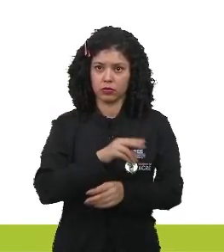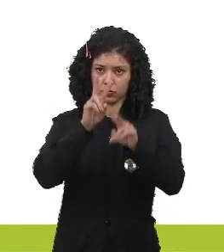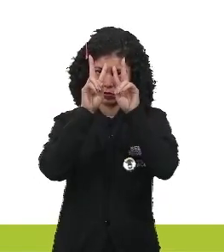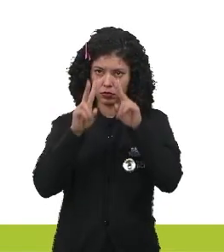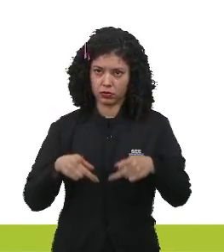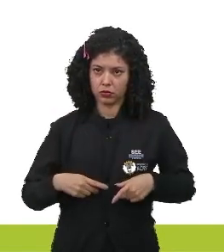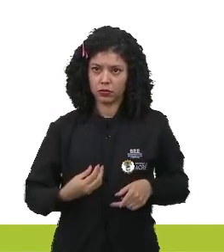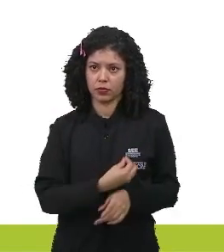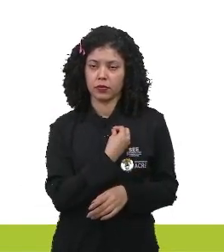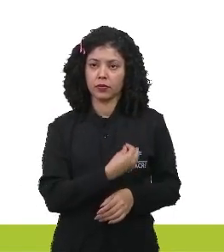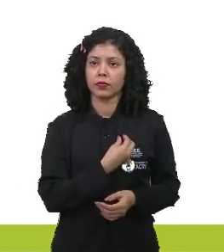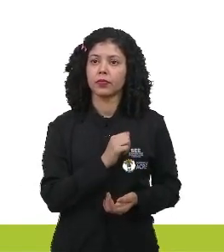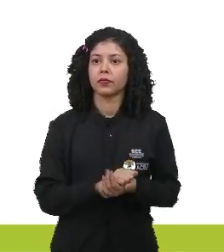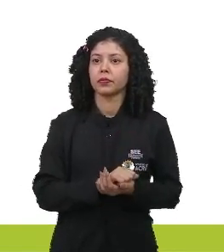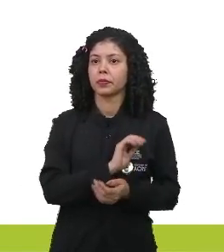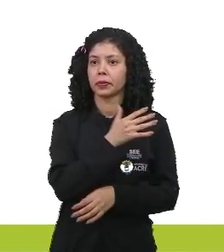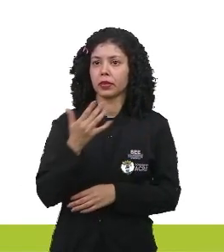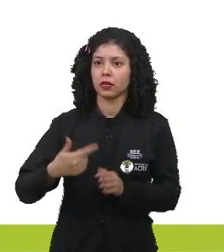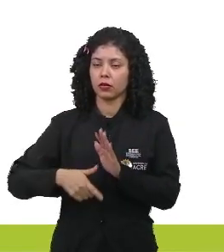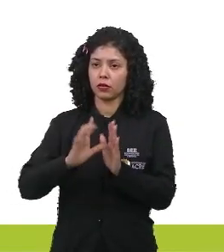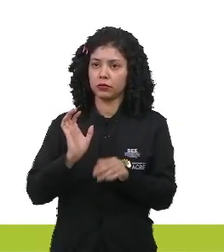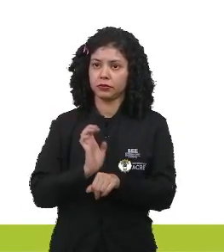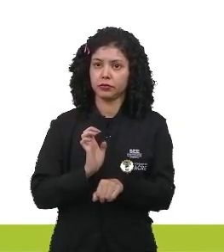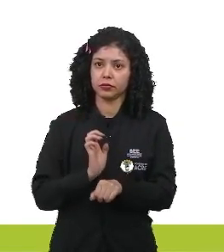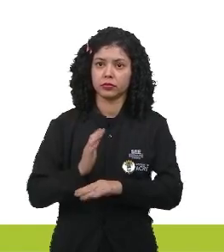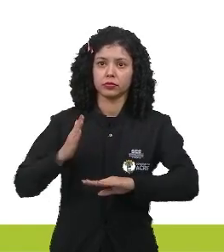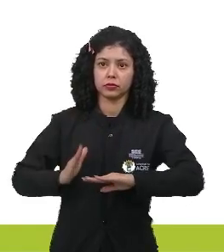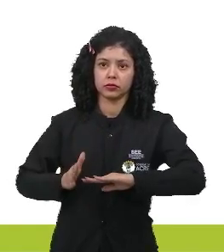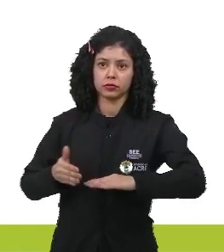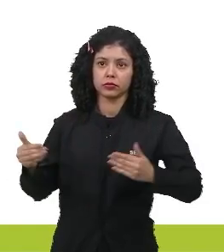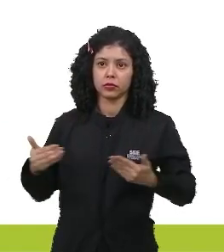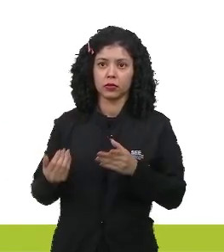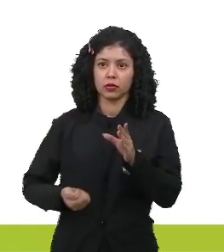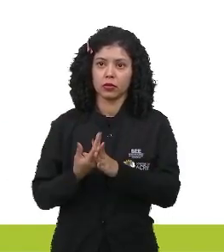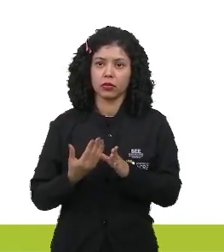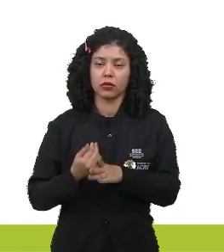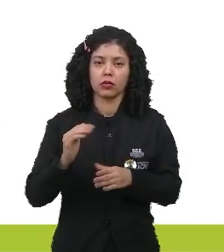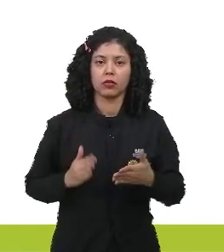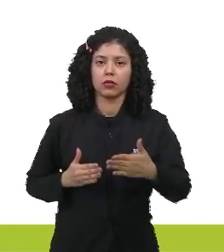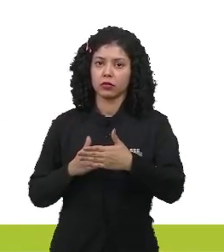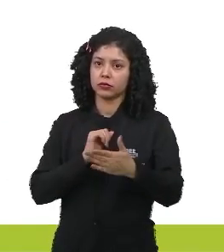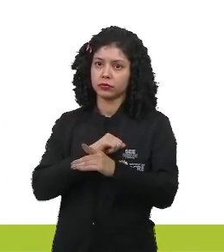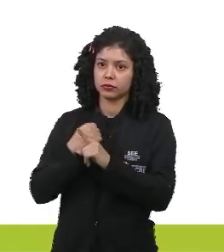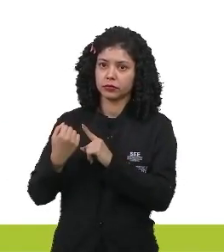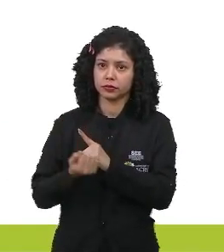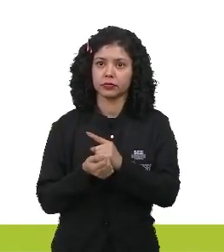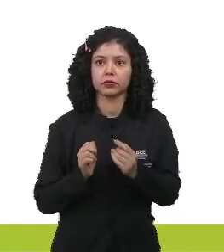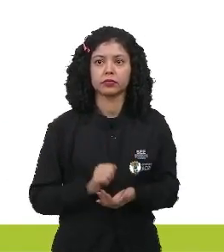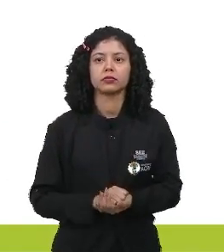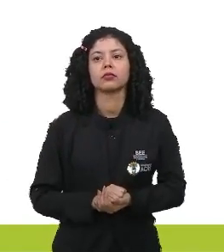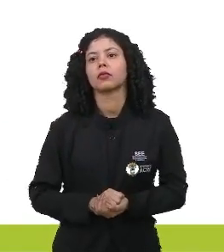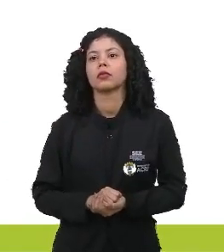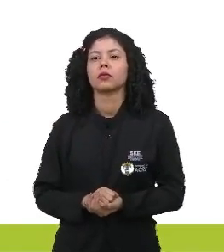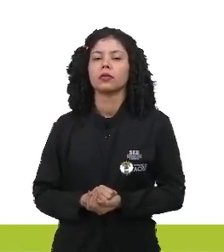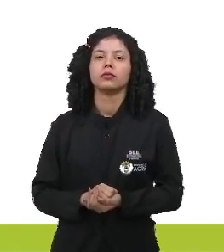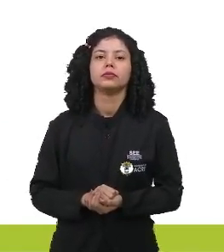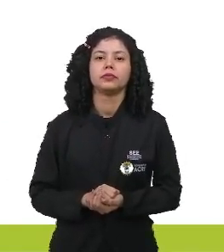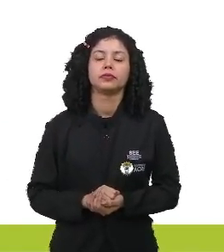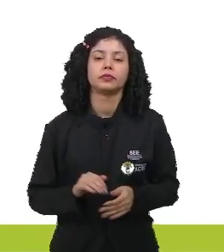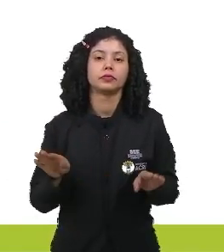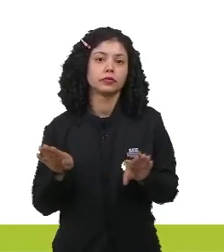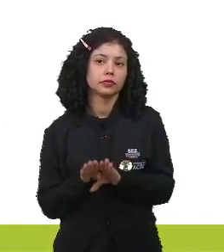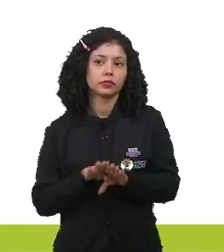viveram um estado de natureza anterior ao estado moderno que é produto do pacto social segundo